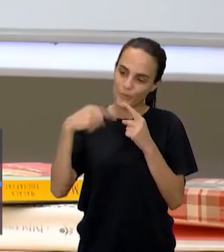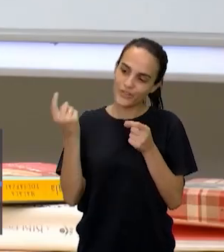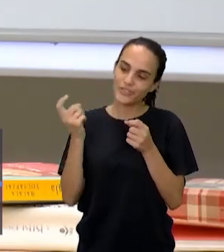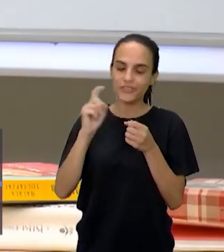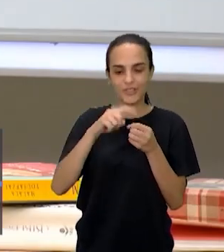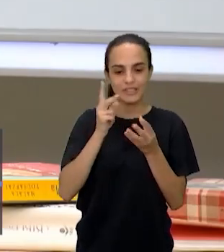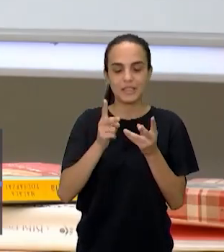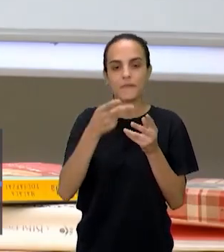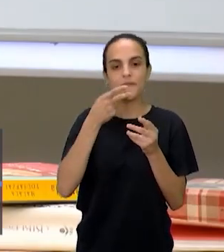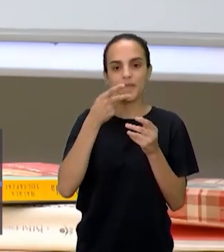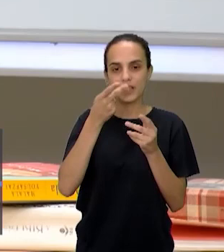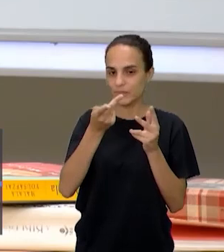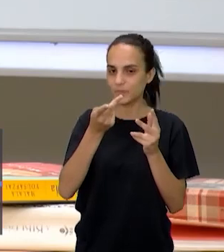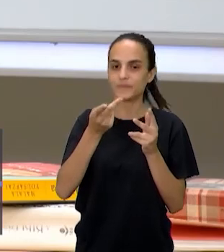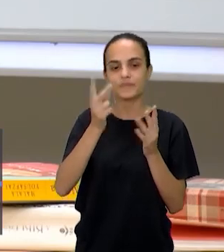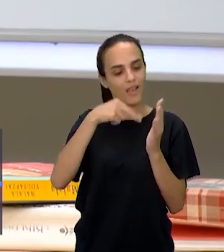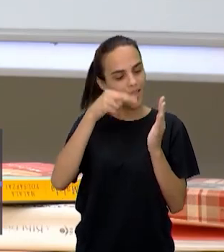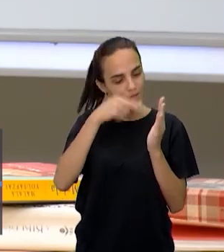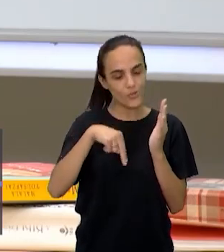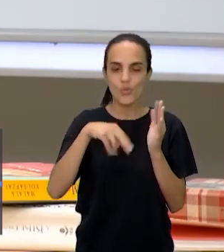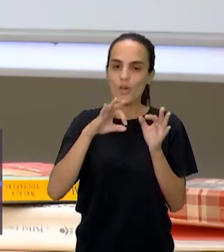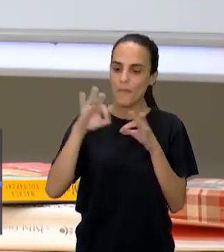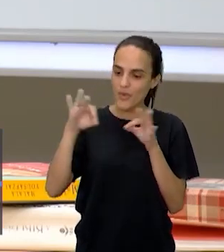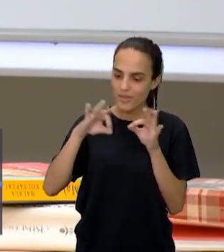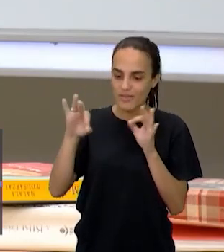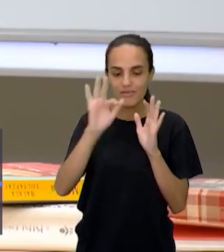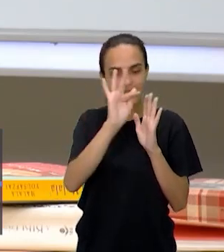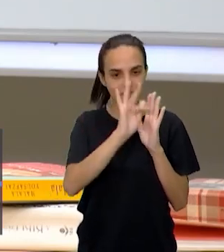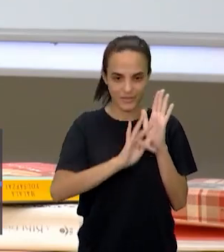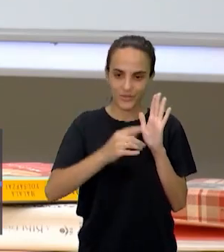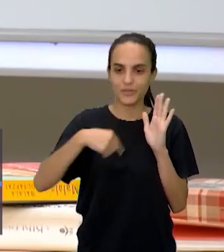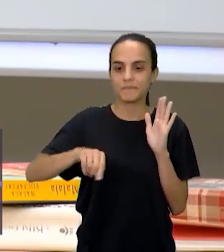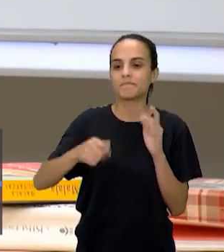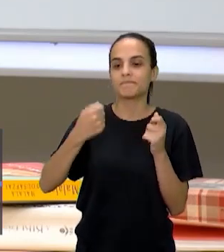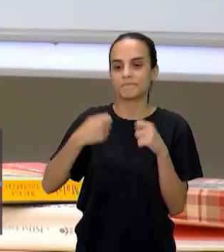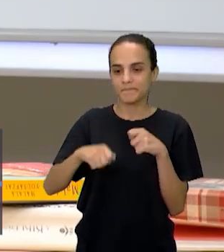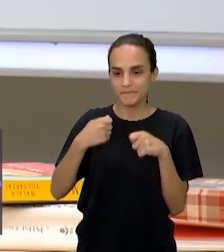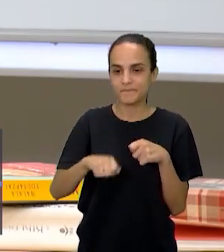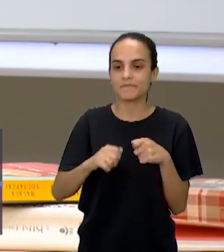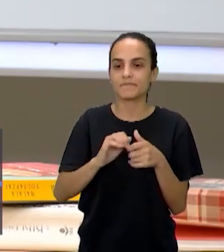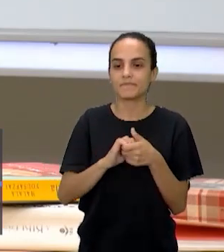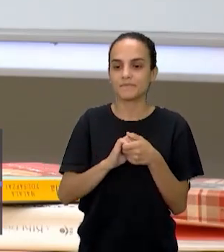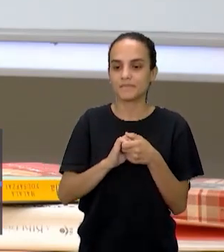sempre falando sobre leitura, produção de texto, que é isso que a gente precisa, né? Nos dias